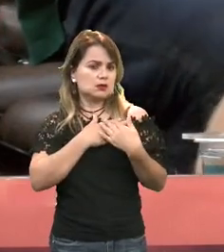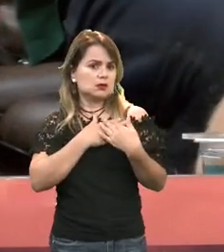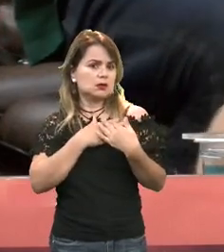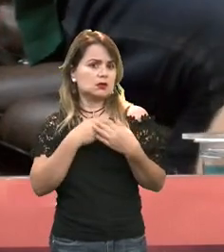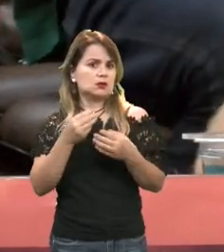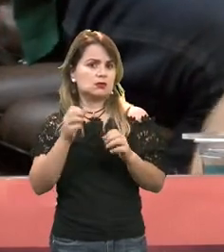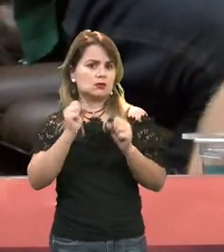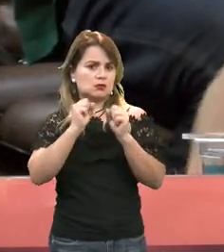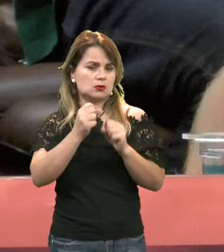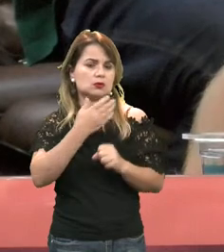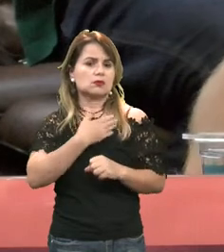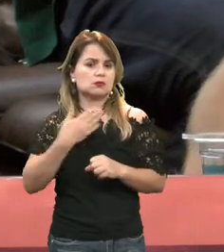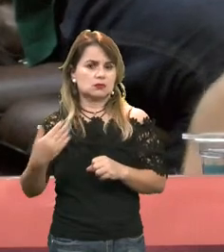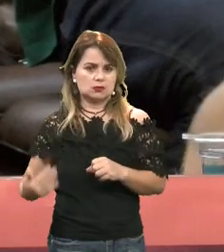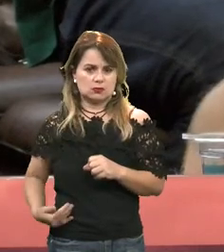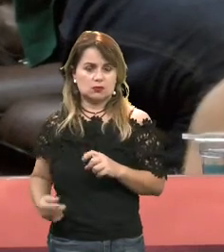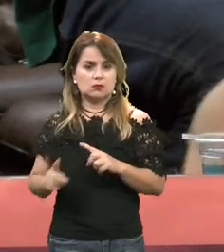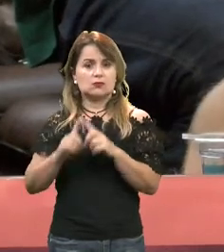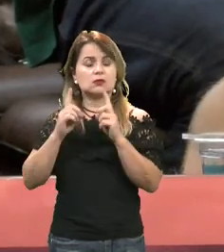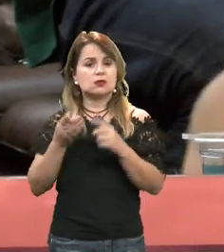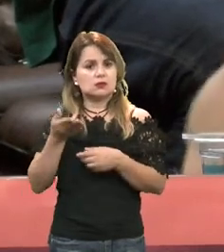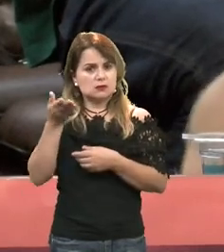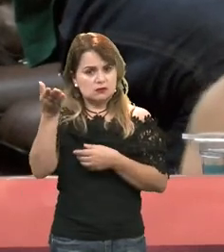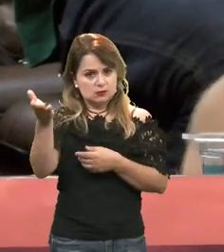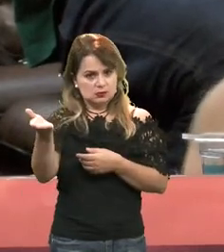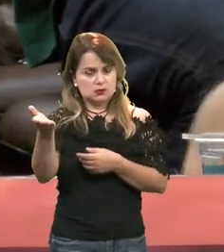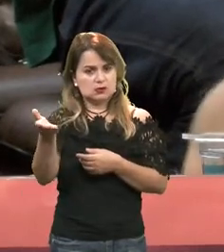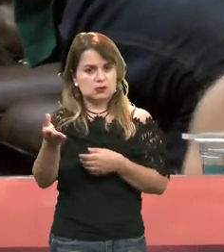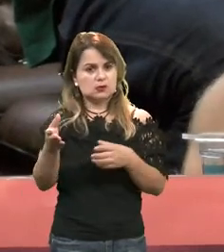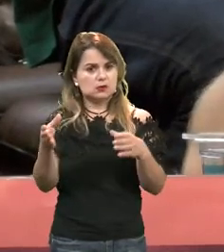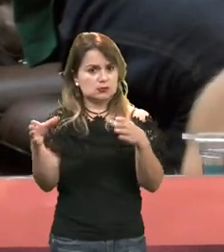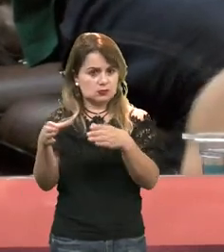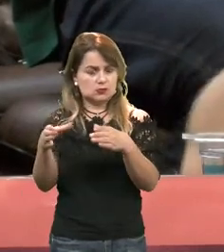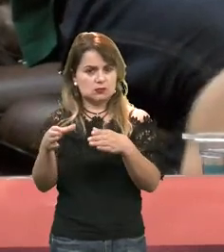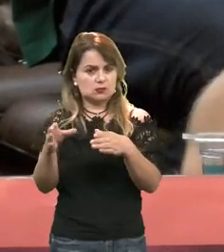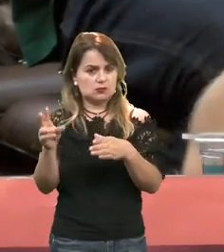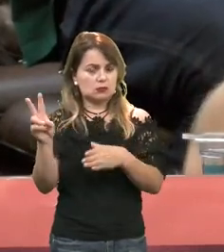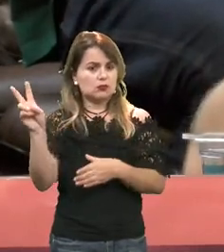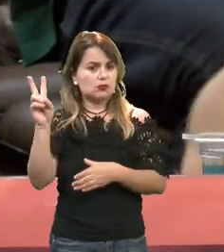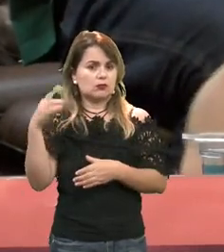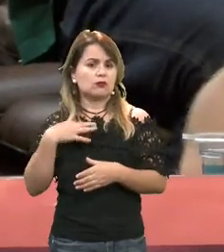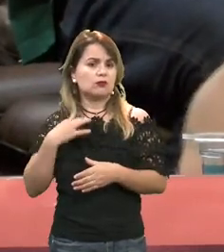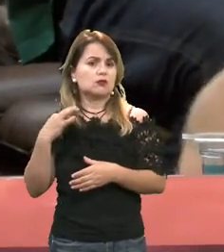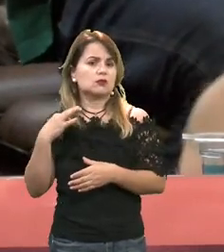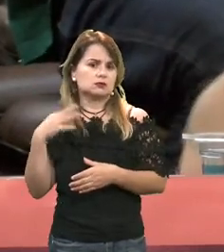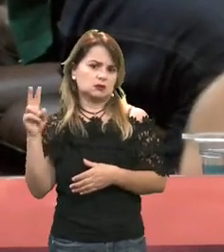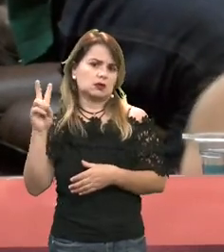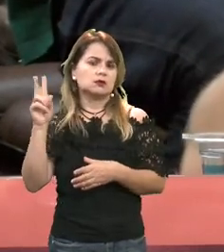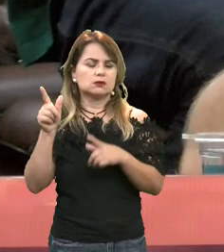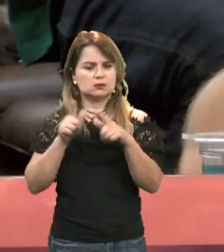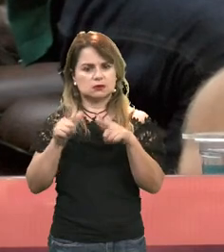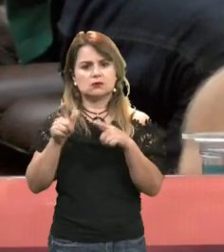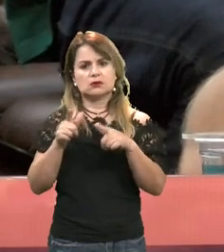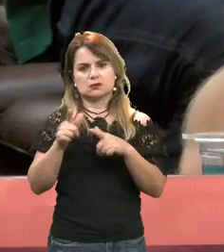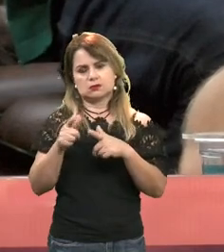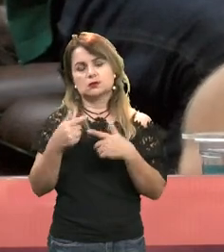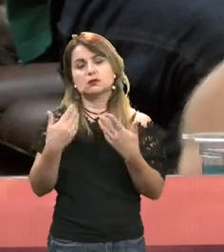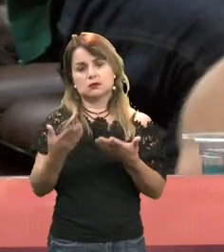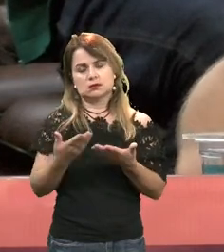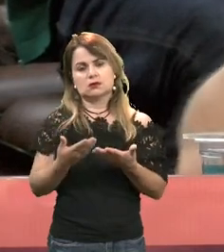público fazer e que vocês fazem de forma voluntária. Então, eu quero deixar registrado isso e